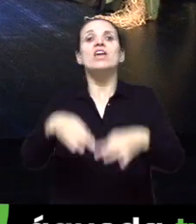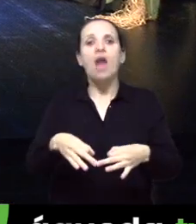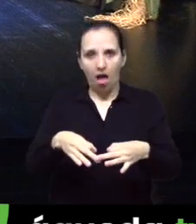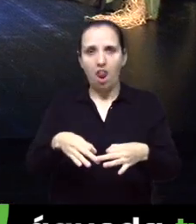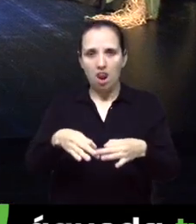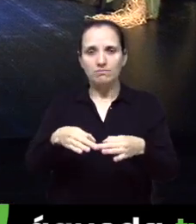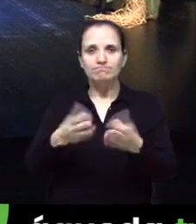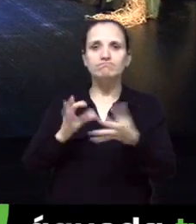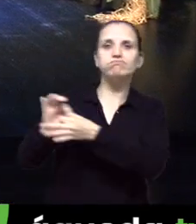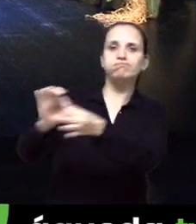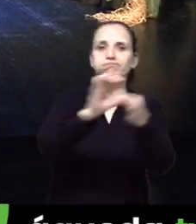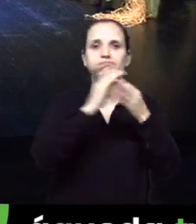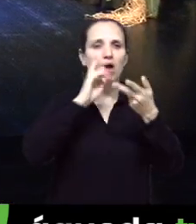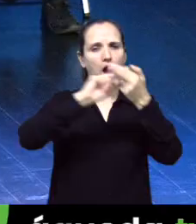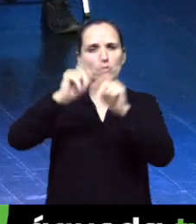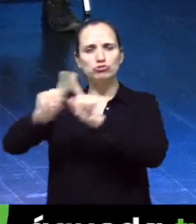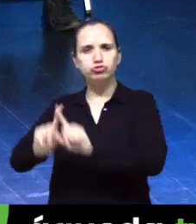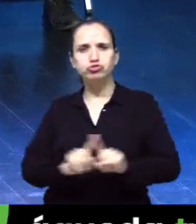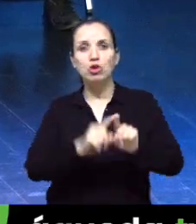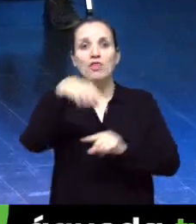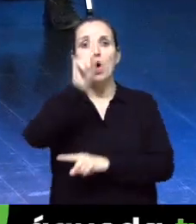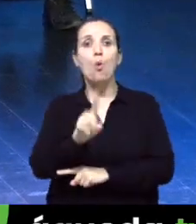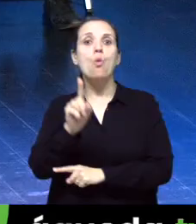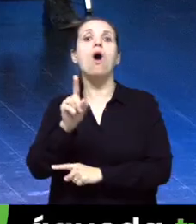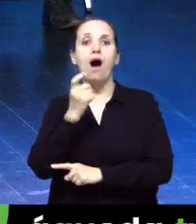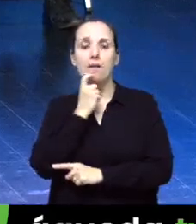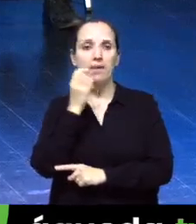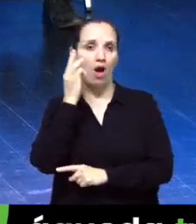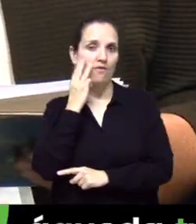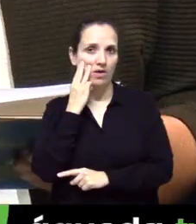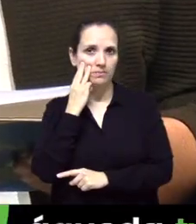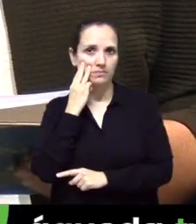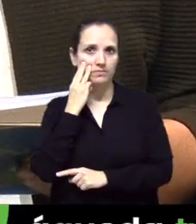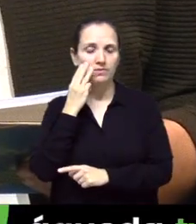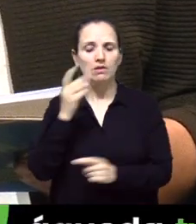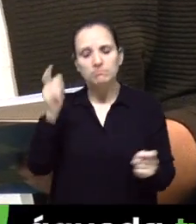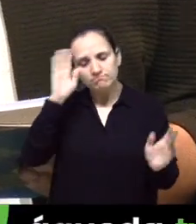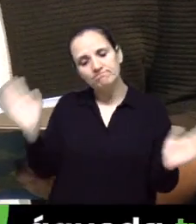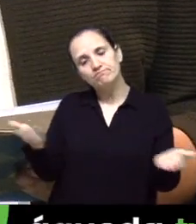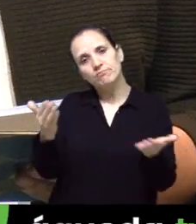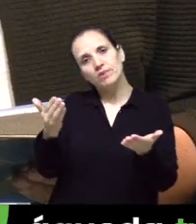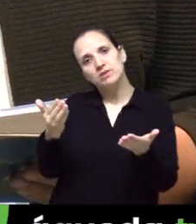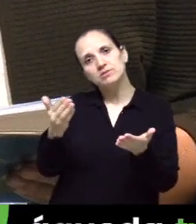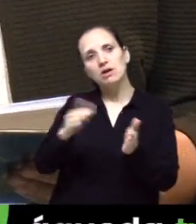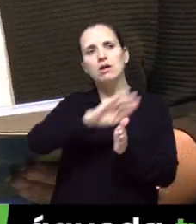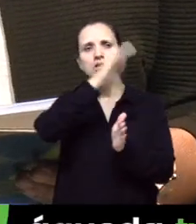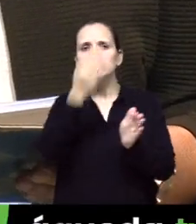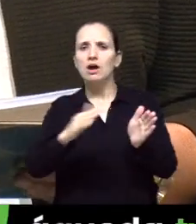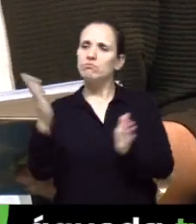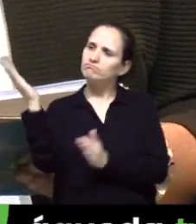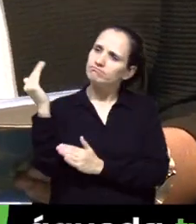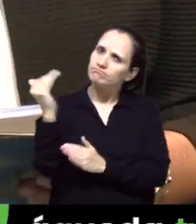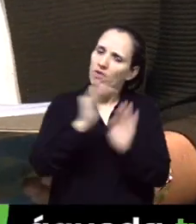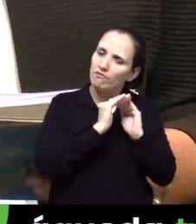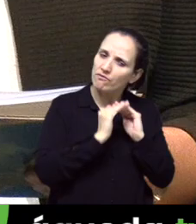final intermunicipal, agendada para dia 1 de abril, em Ovar. Pastor velho de Trás-Serra, deixa ao